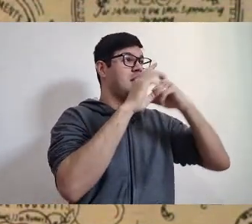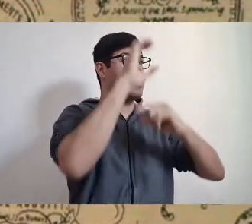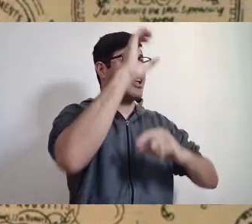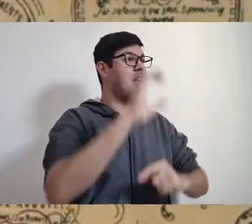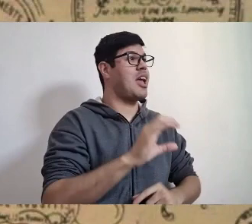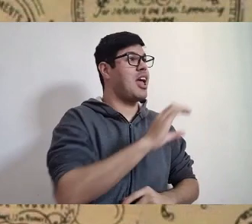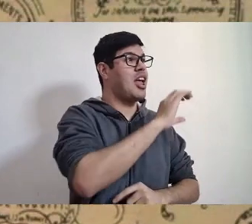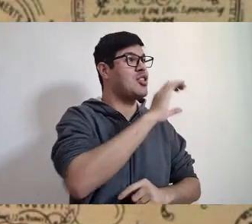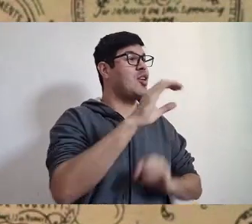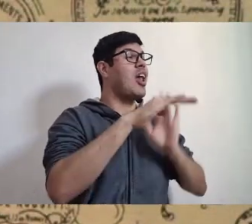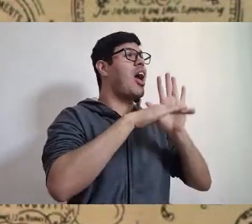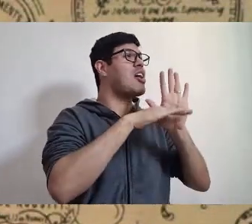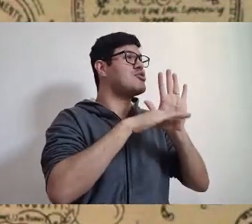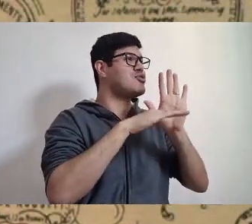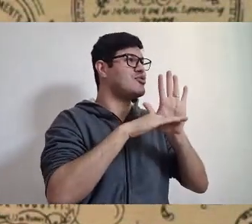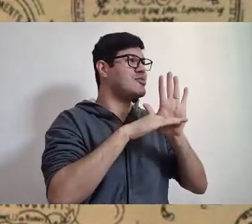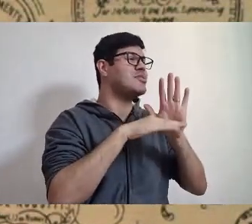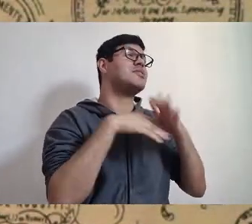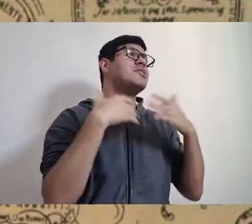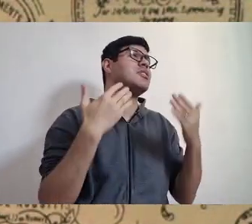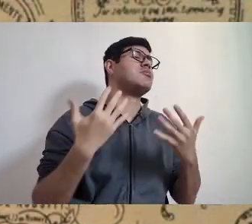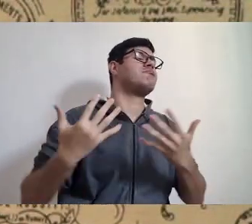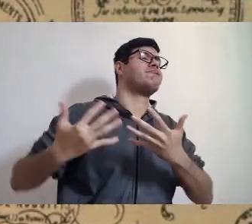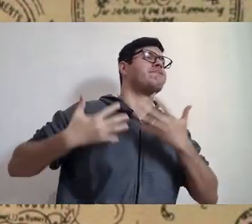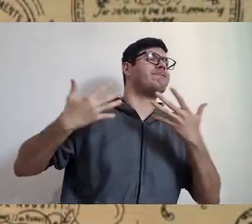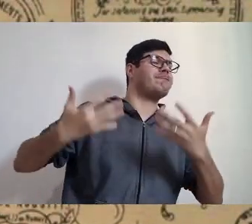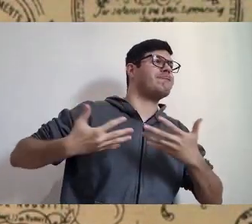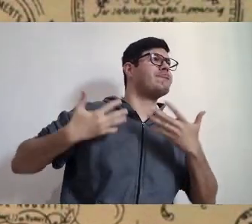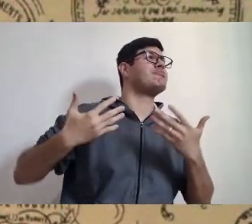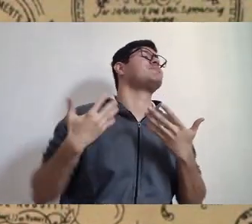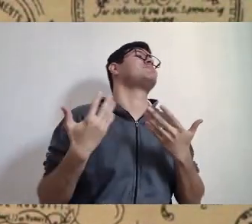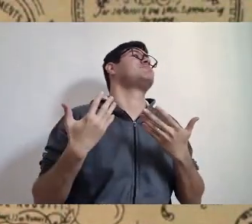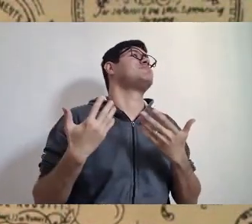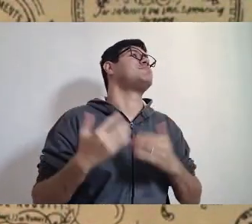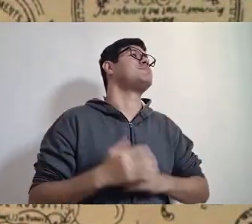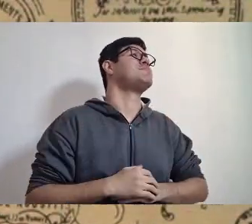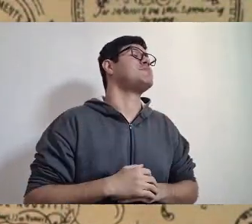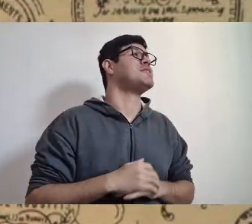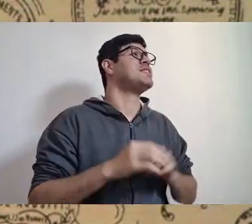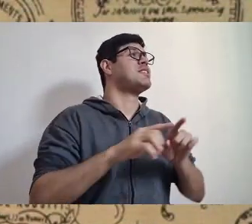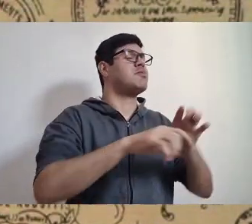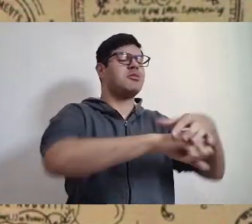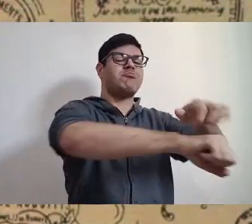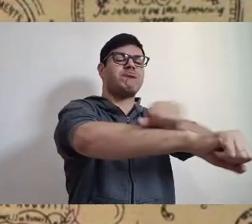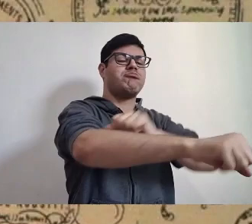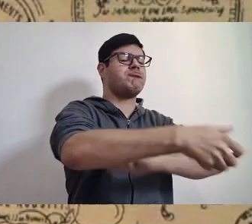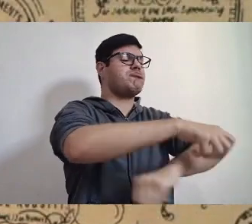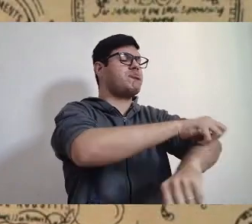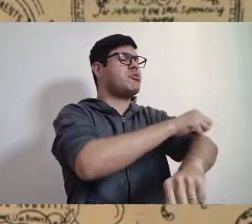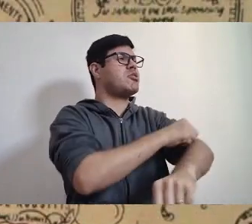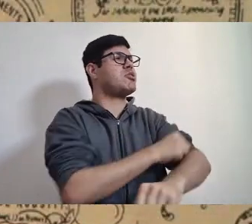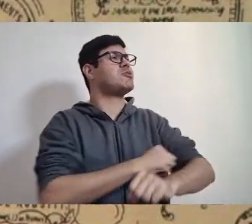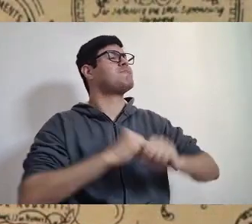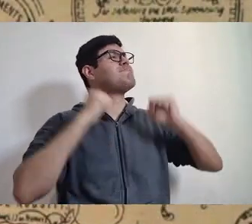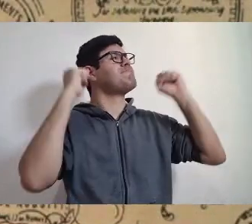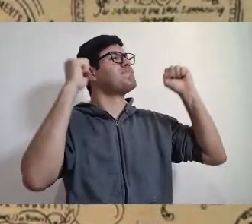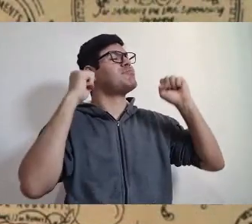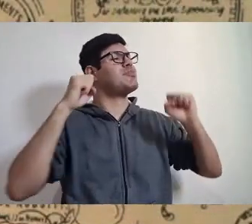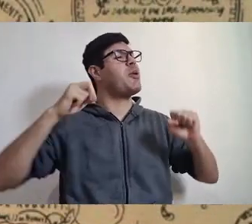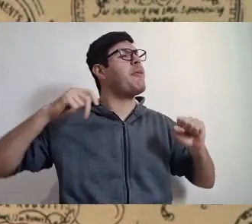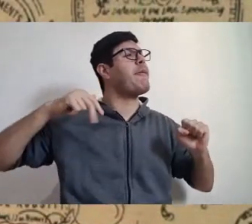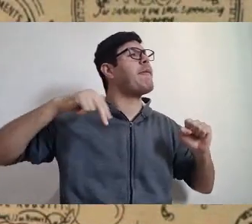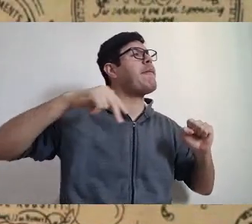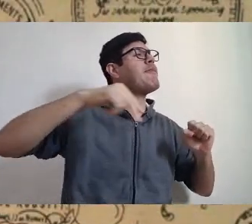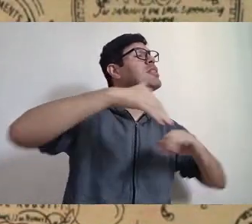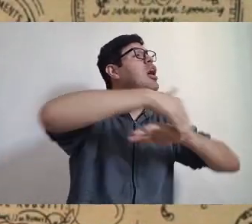né, também. Então é uma pessoa que me incentiva, me apoia, arregaça as mangas e também vai para as ruas comigo. Espera um pouquinho. Você